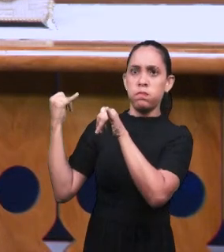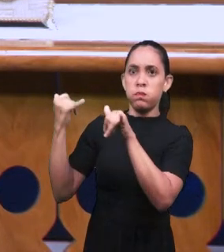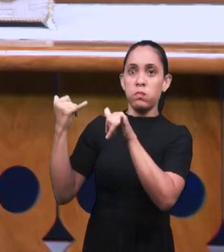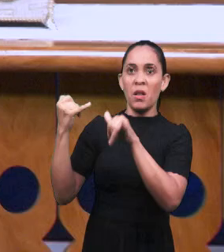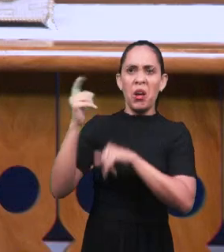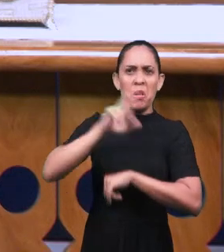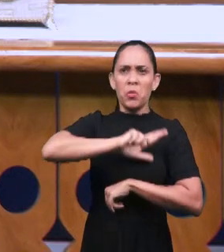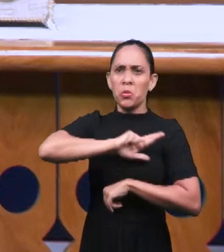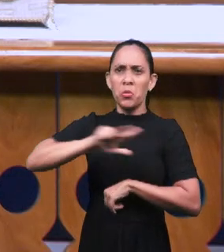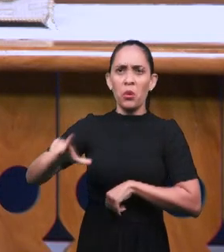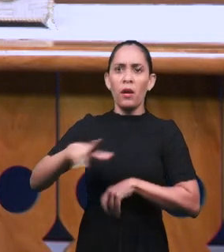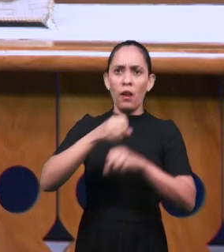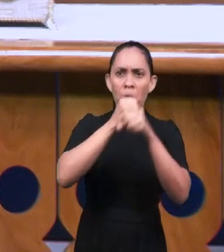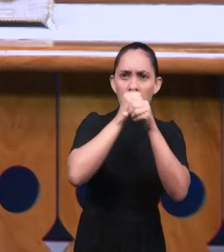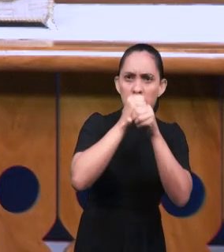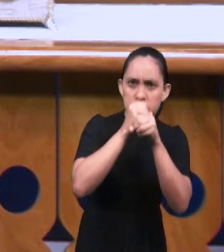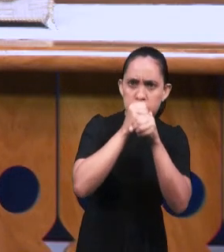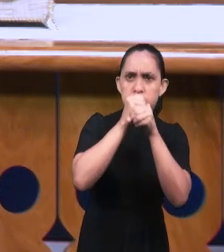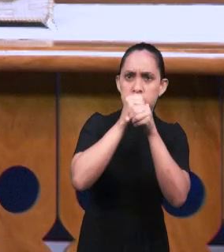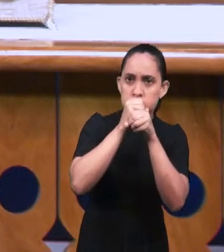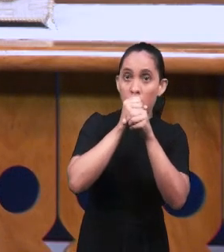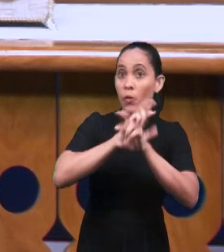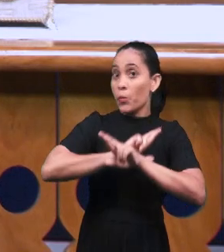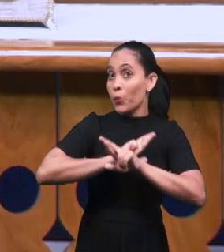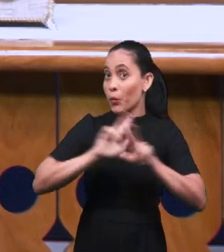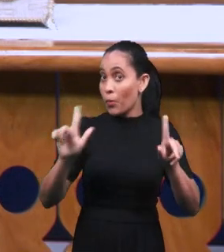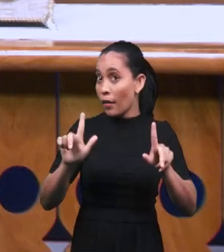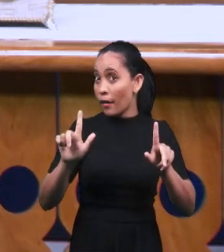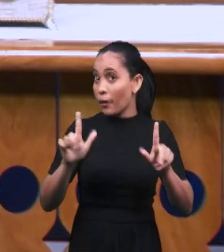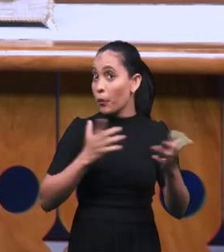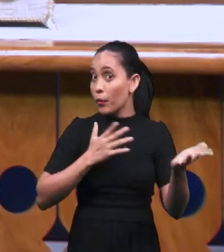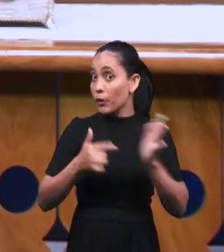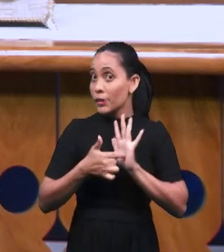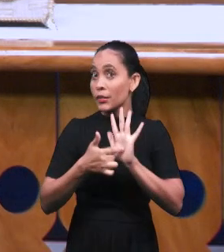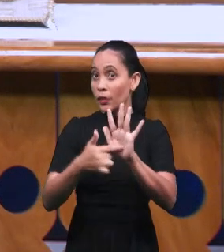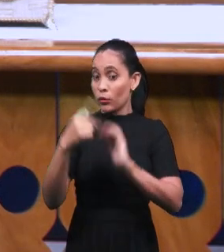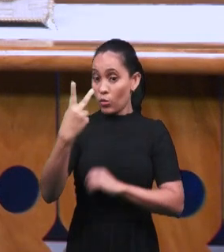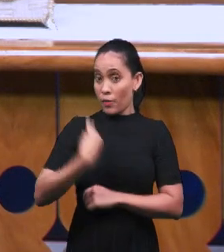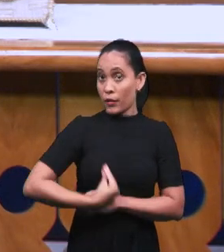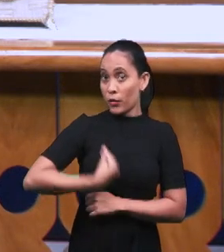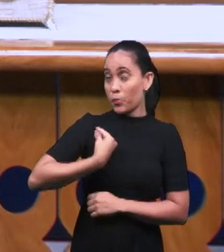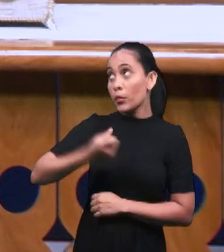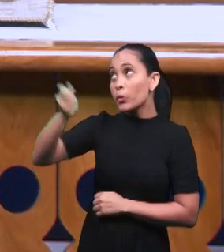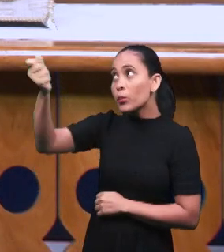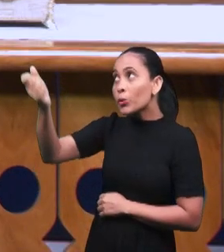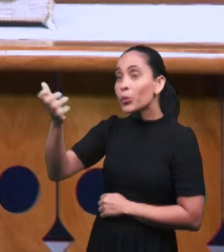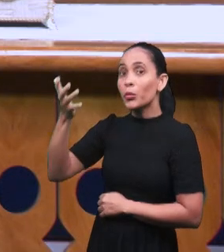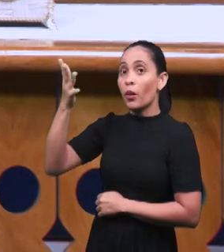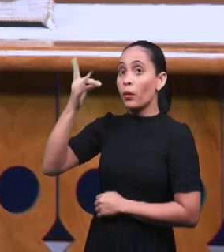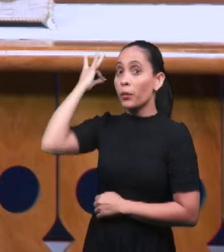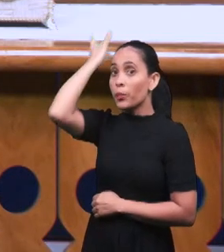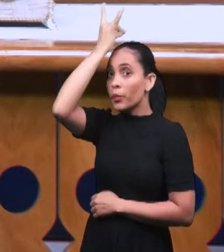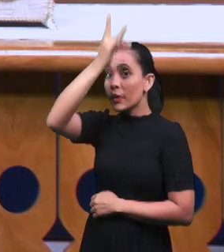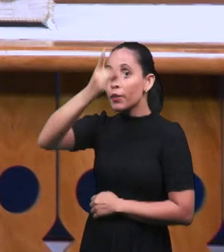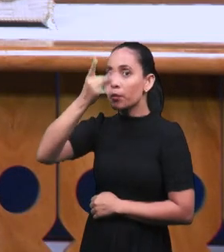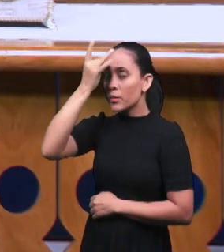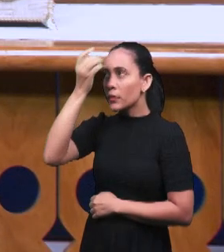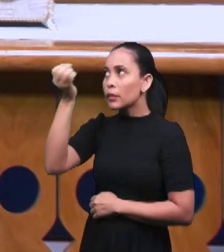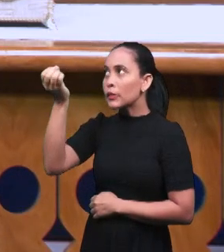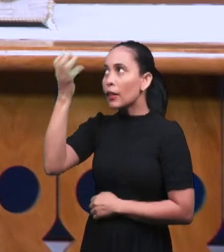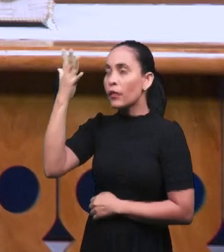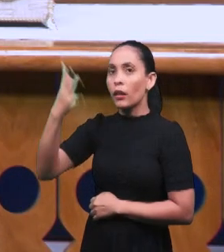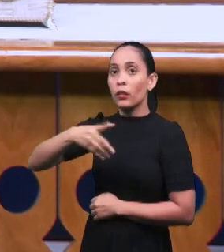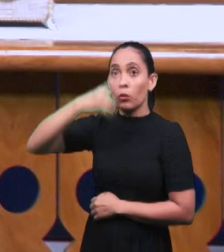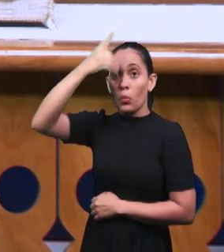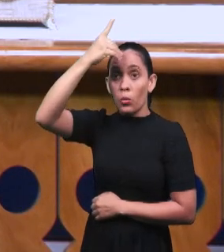toque de trombeta, é espiritual. É quem tem dons, é quem tem os sonhos, como